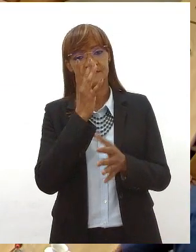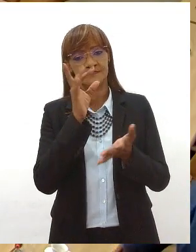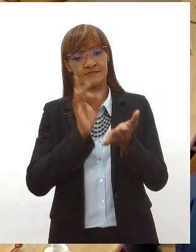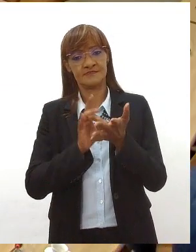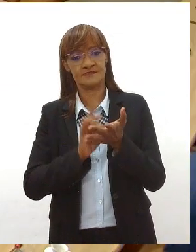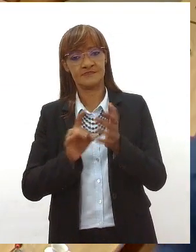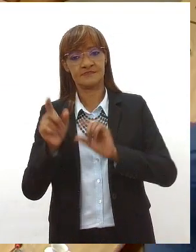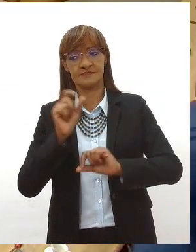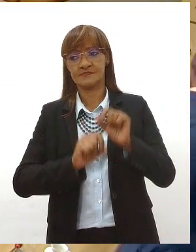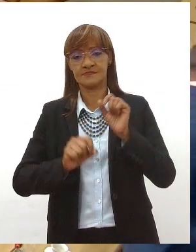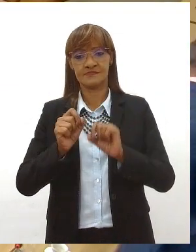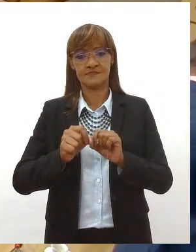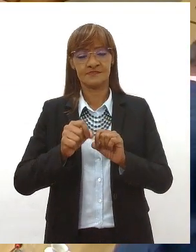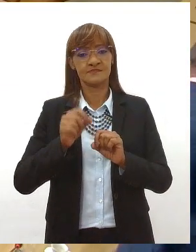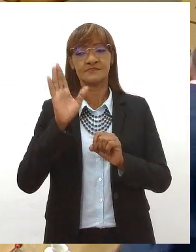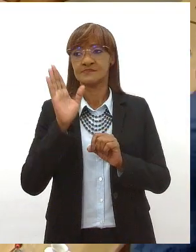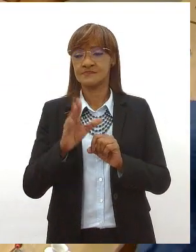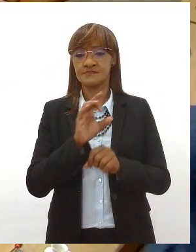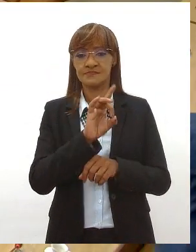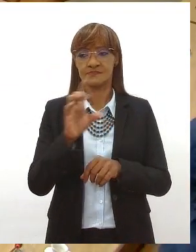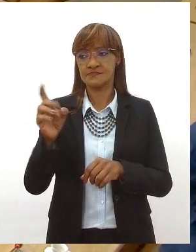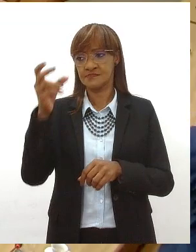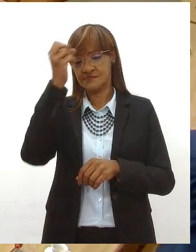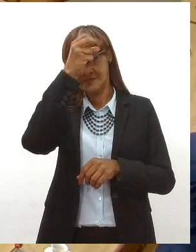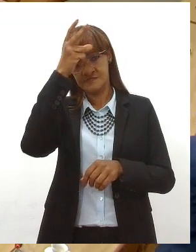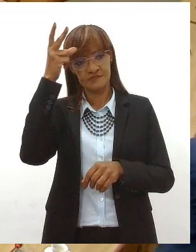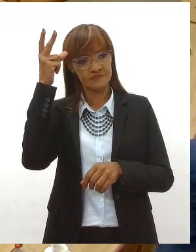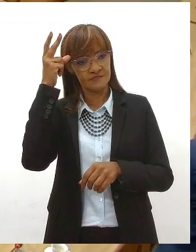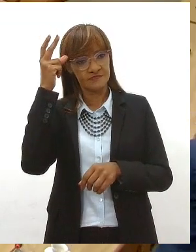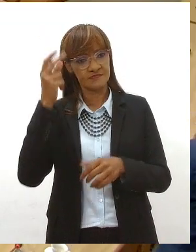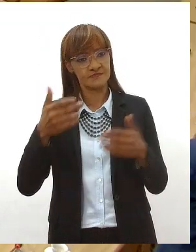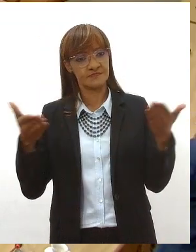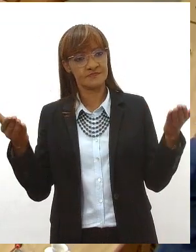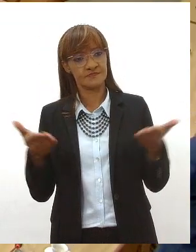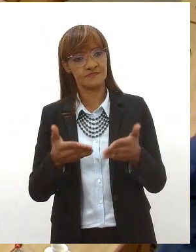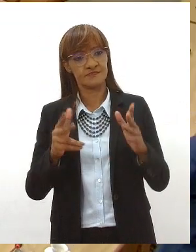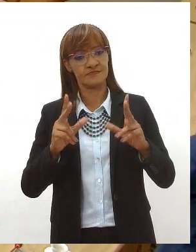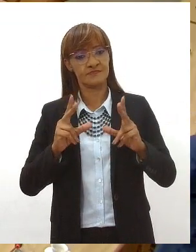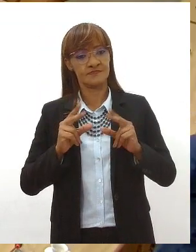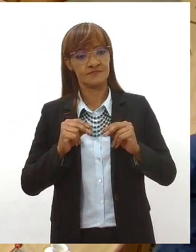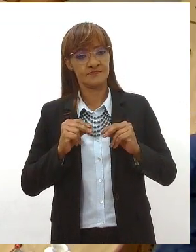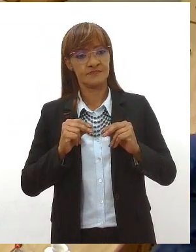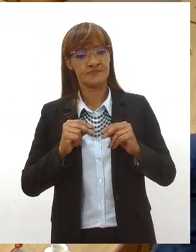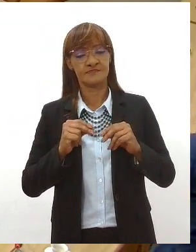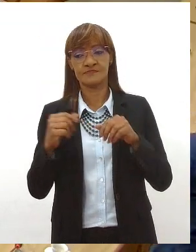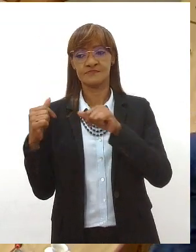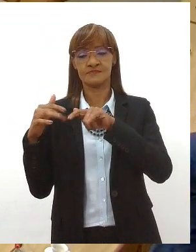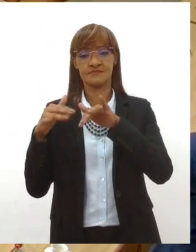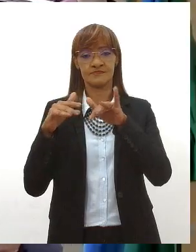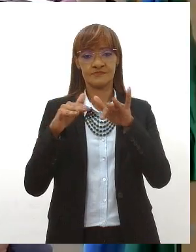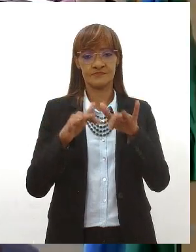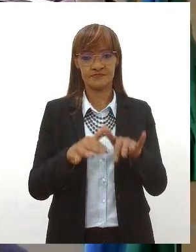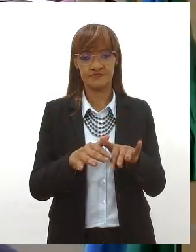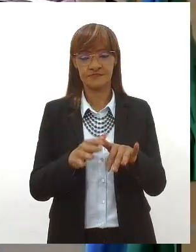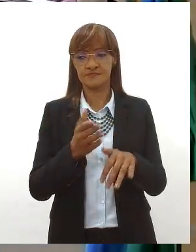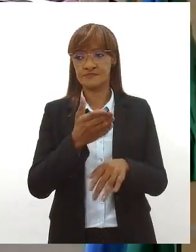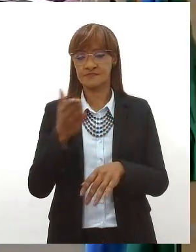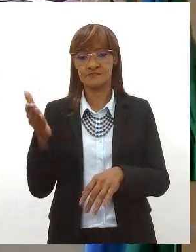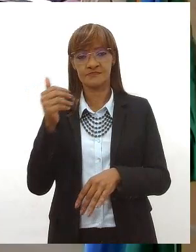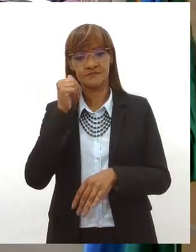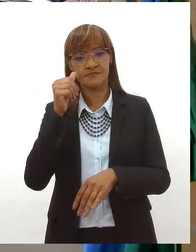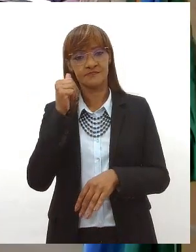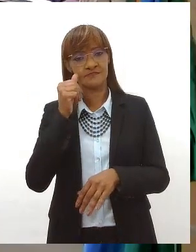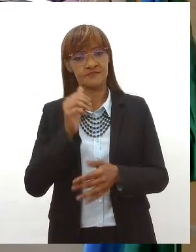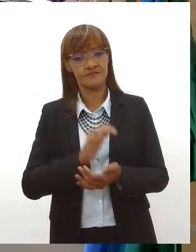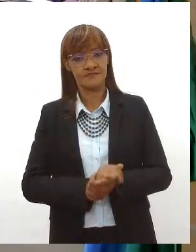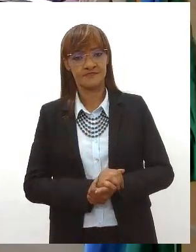receber esta medalha de hoje, e no plenário, que serão ocupados daqui a pouquinho por essas homenageadas. Olha, além